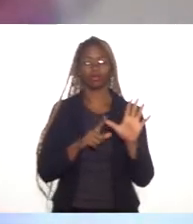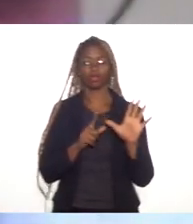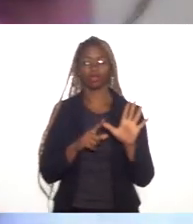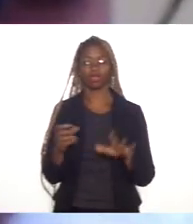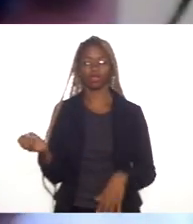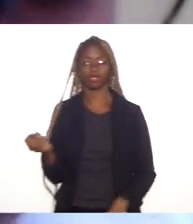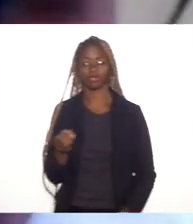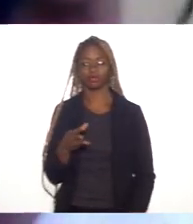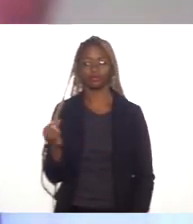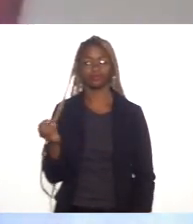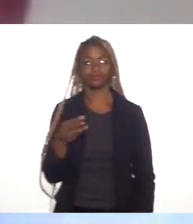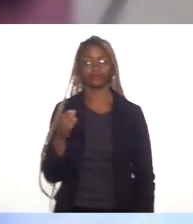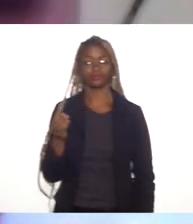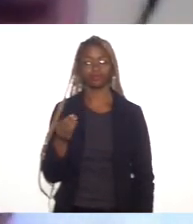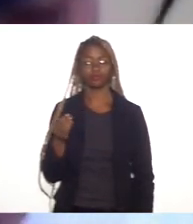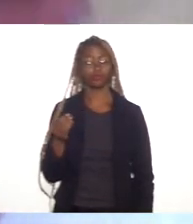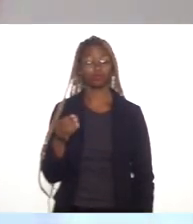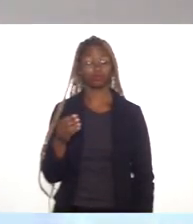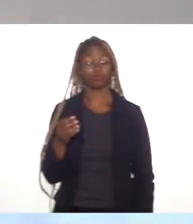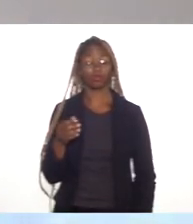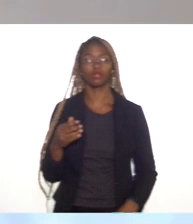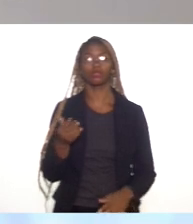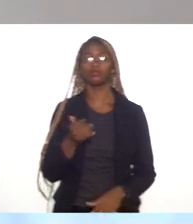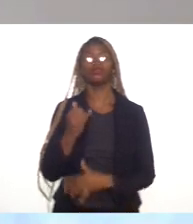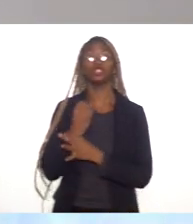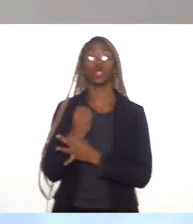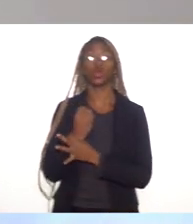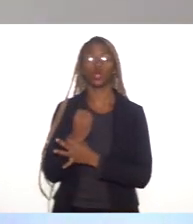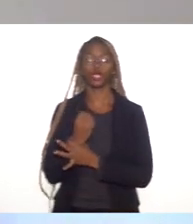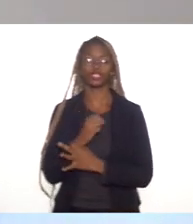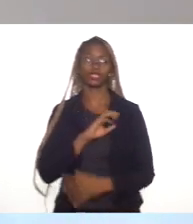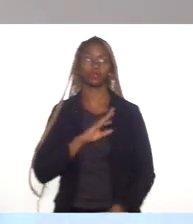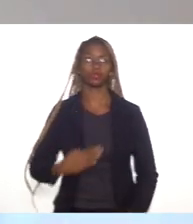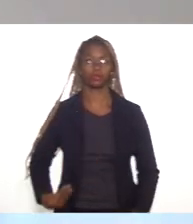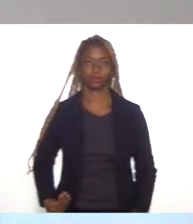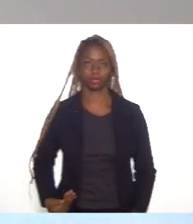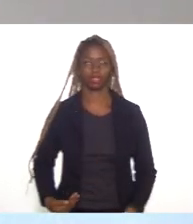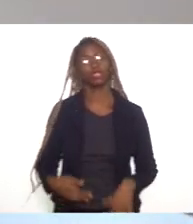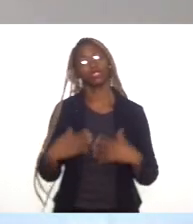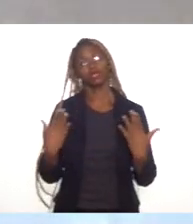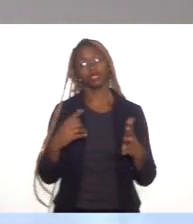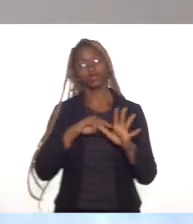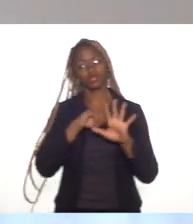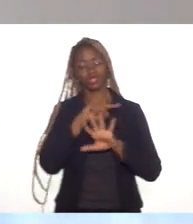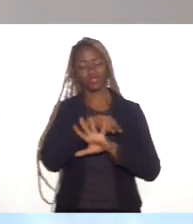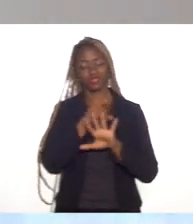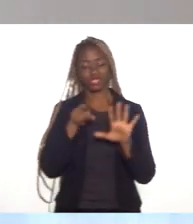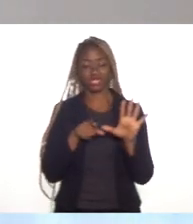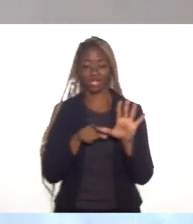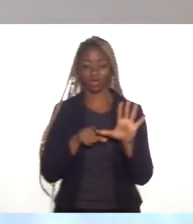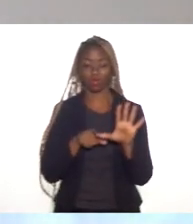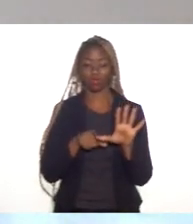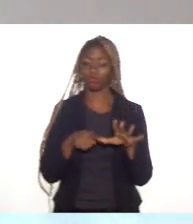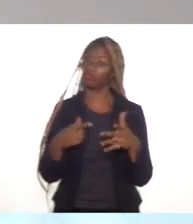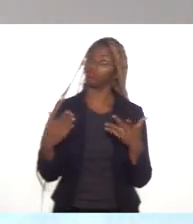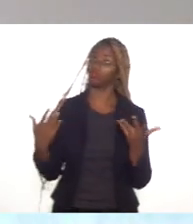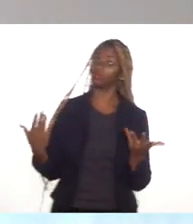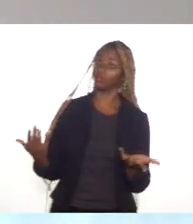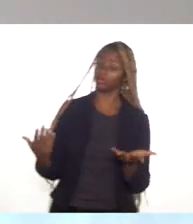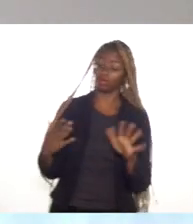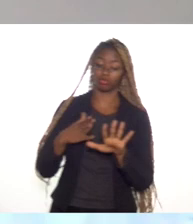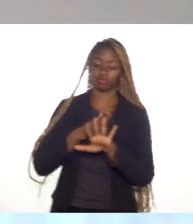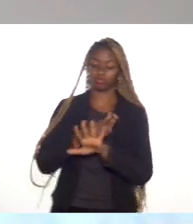é a modernização, não, o quinto eixo é a segurança pública. Então, são cinco eixos. De saída, em relação aos eixos